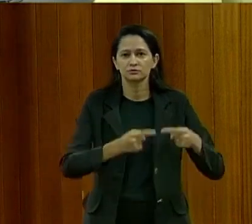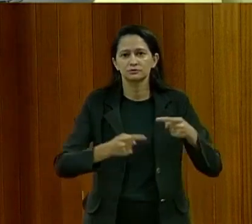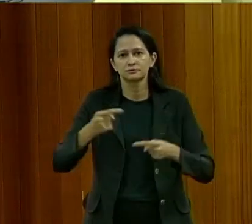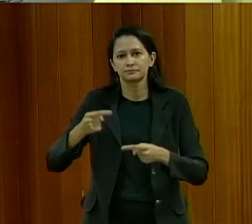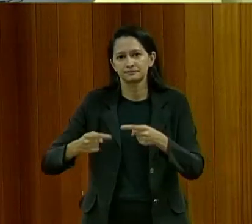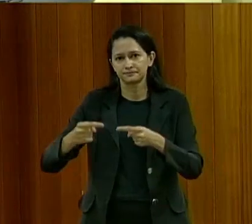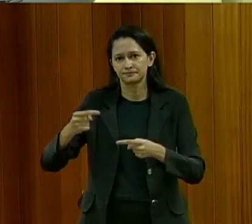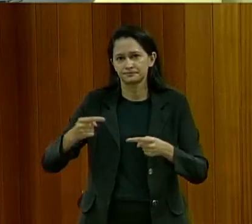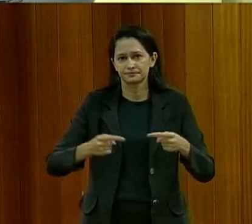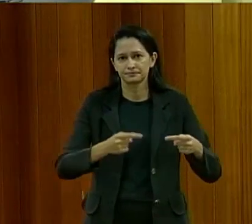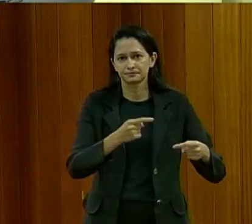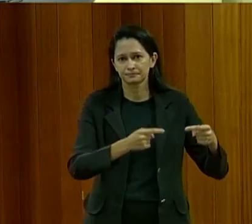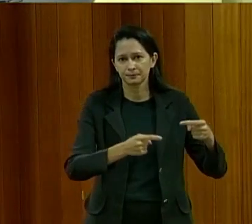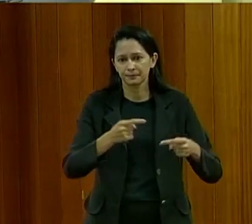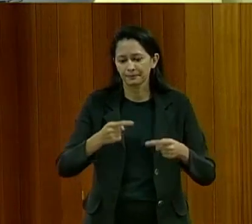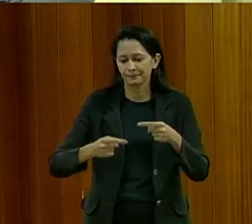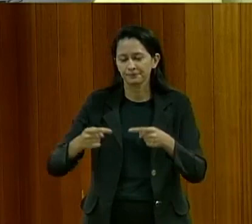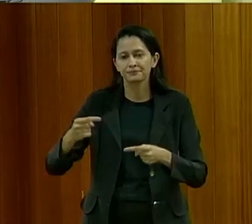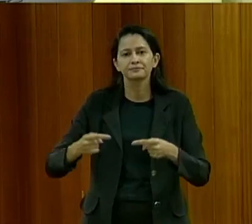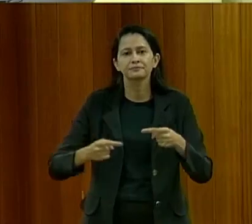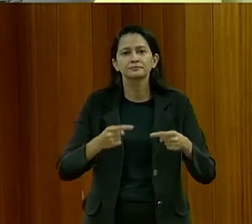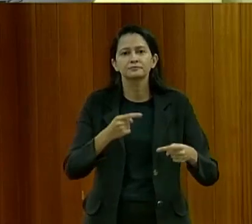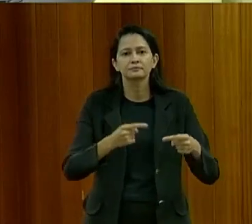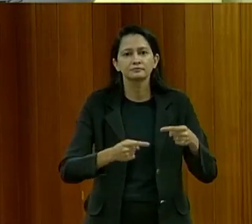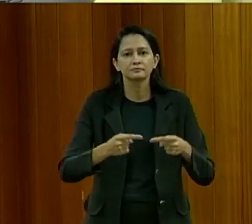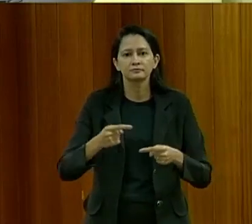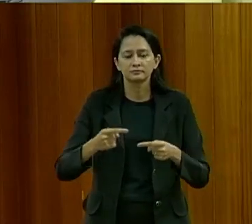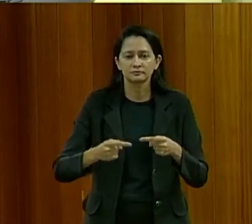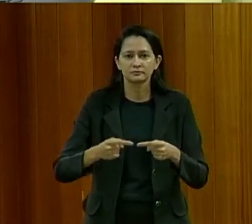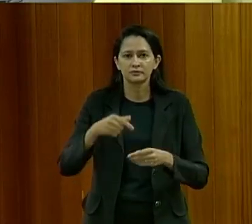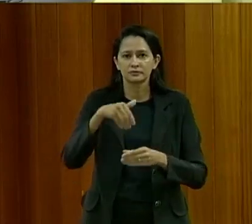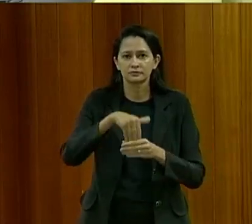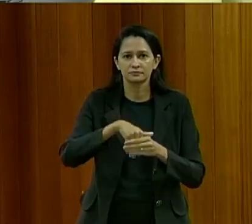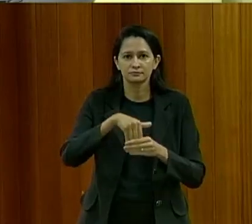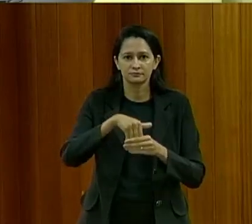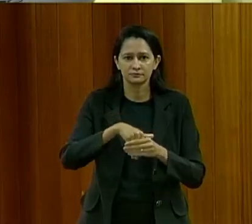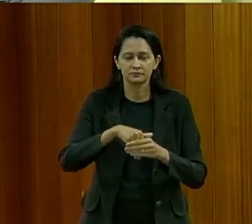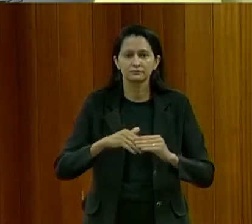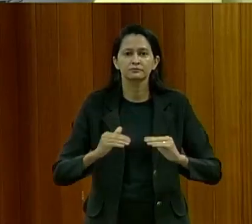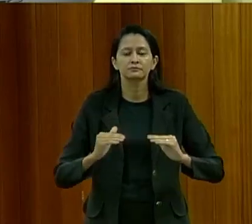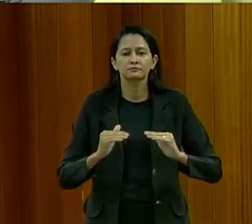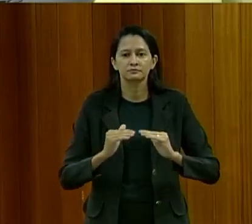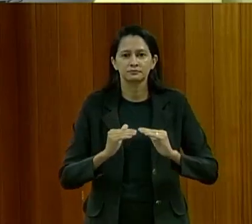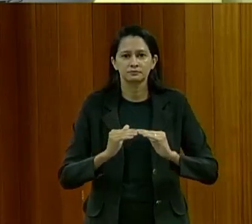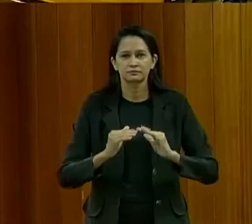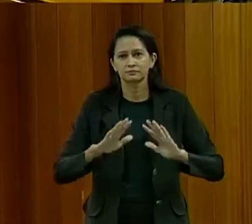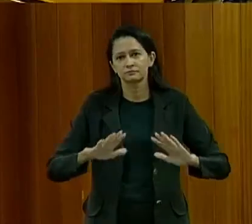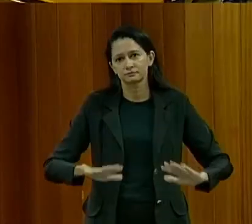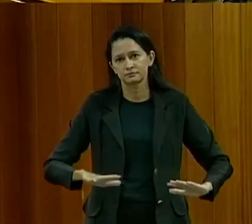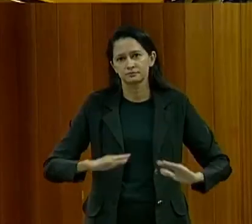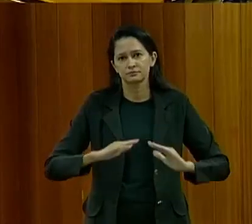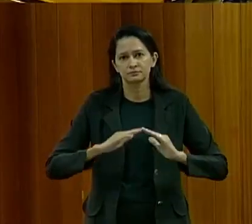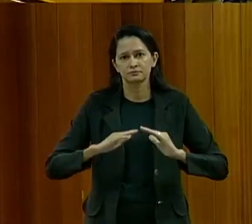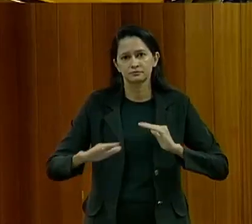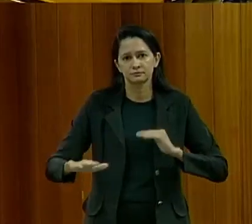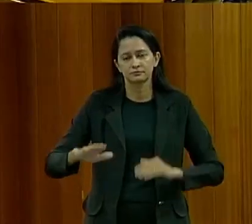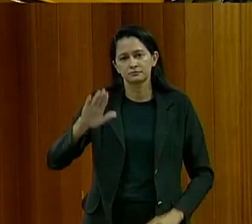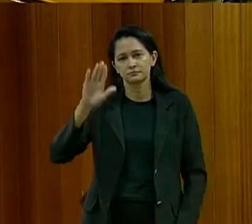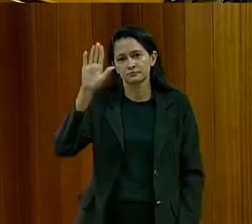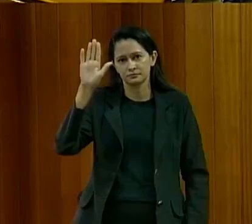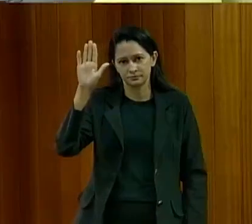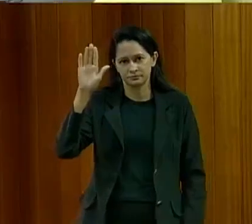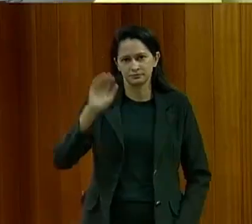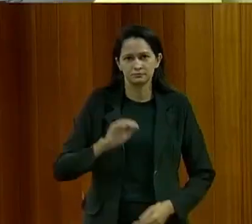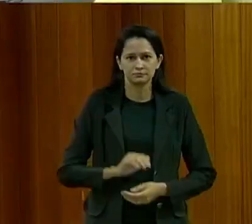em discussão, eu encerro a discussão, está em votação. Os favoráveis permaneçam como estão, os contrários se manifestem. Aprovado o